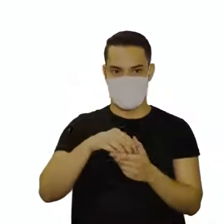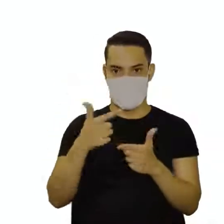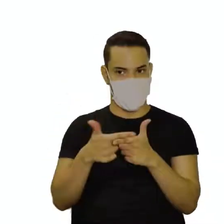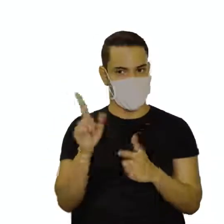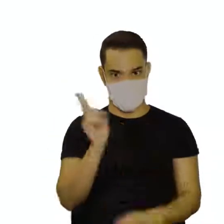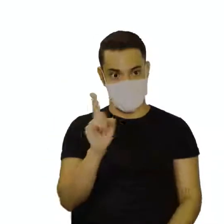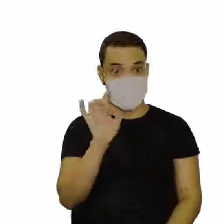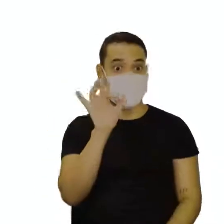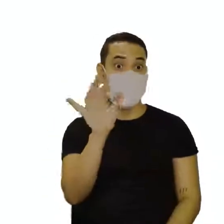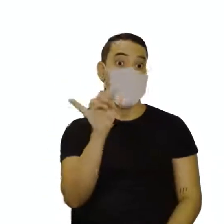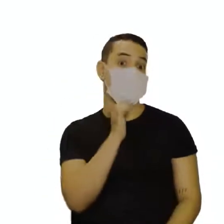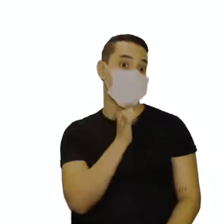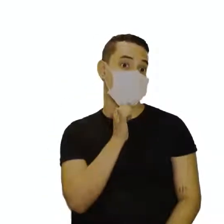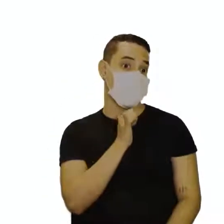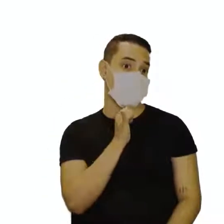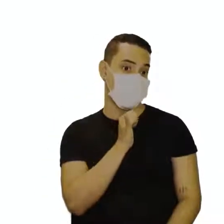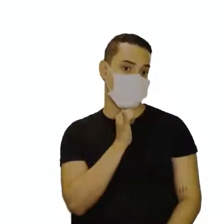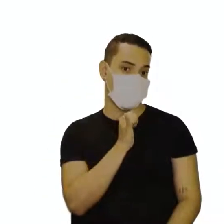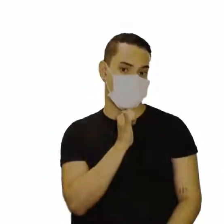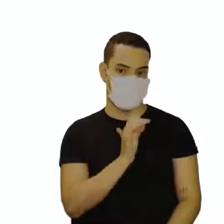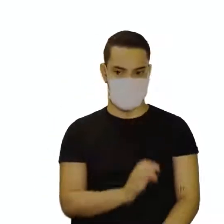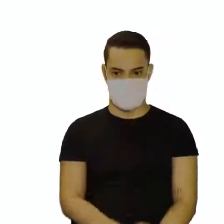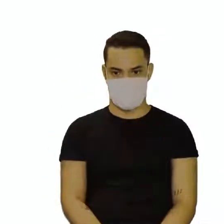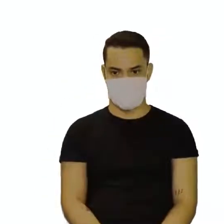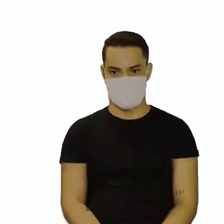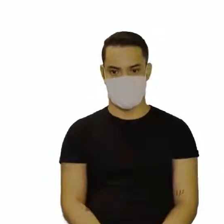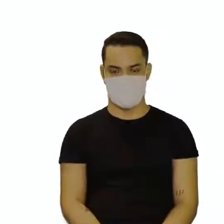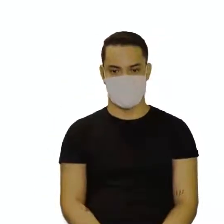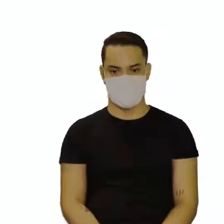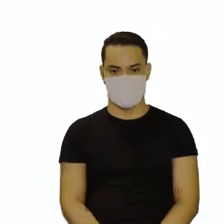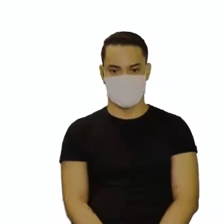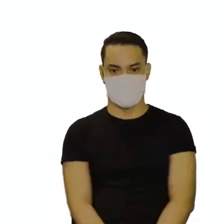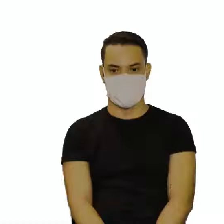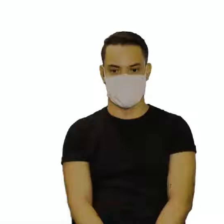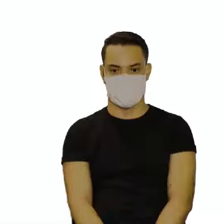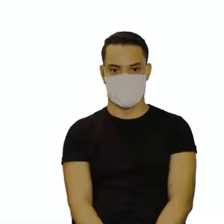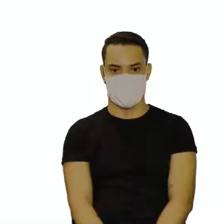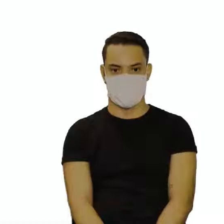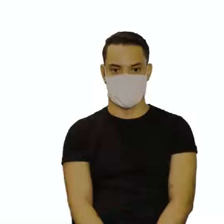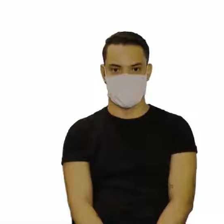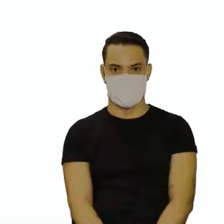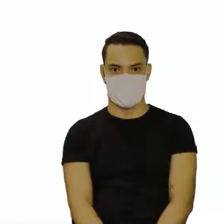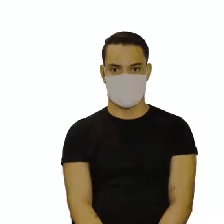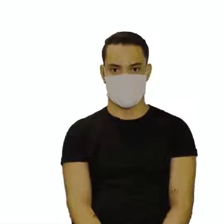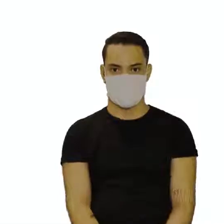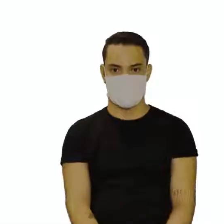aprender a fazer conta de multiplicar e dividir por 0,5, que é meio.